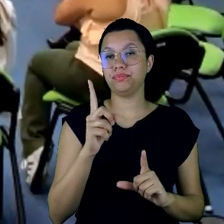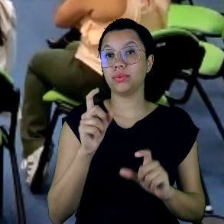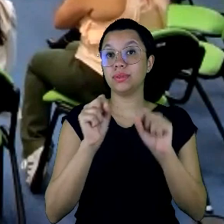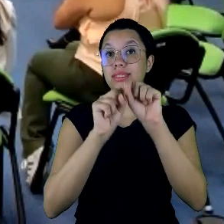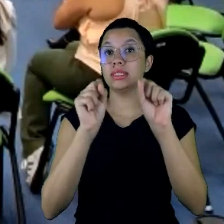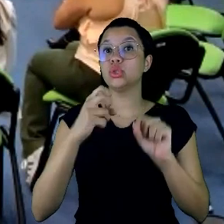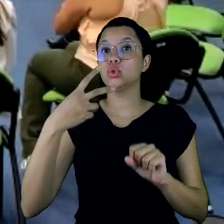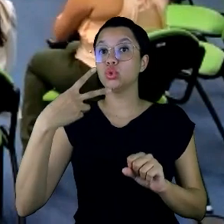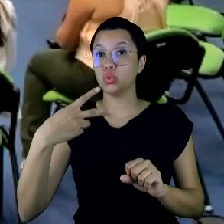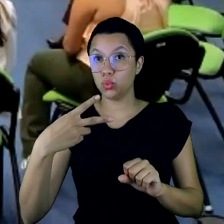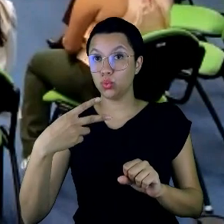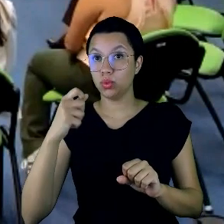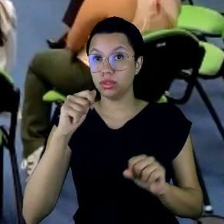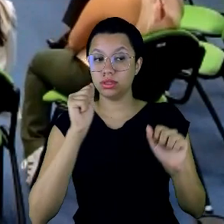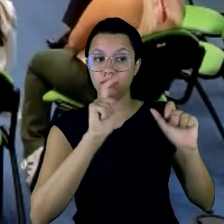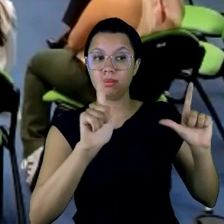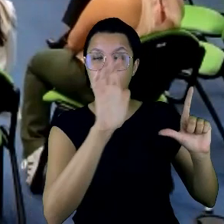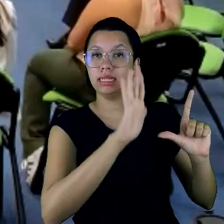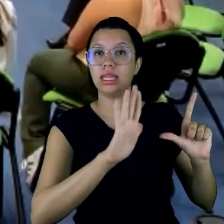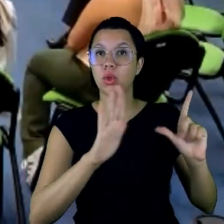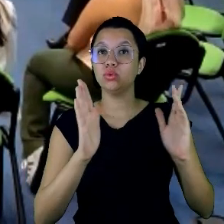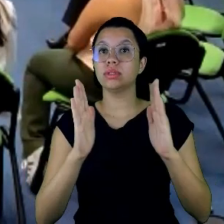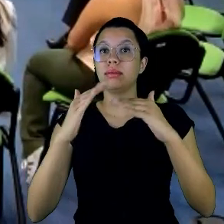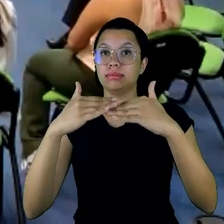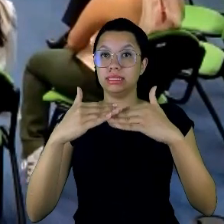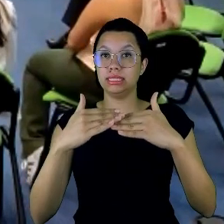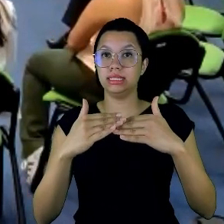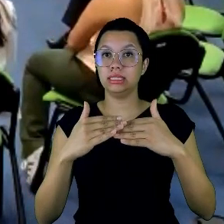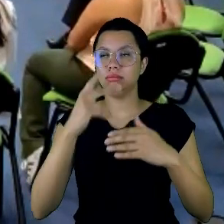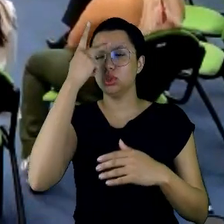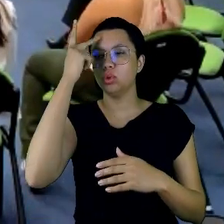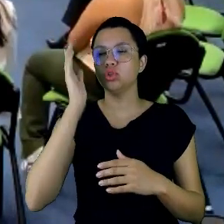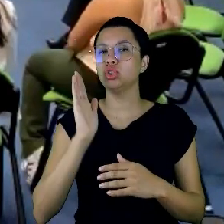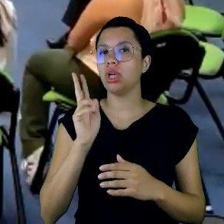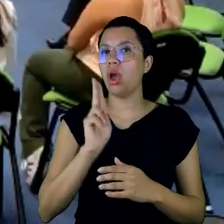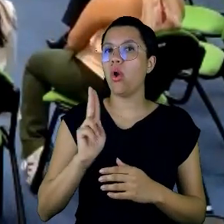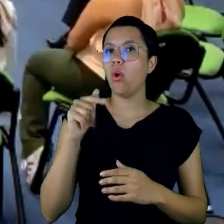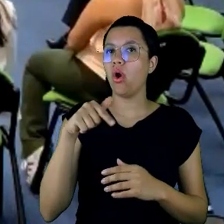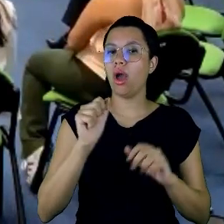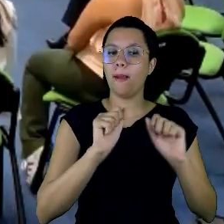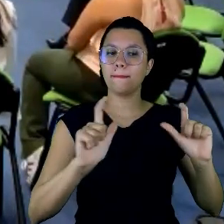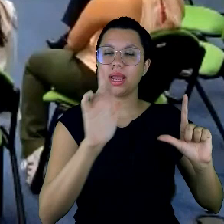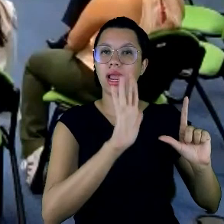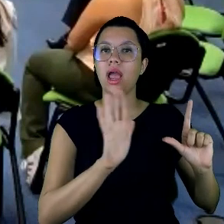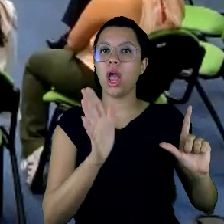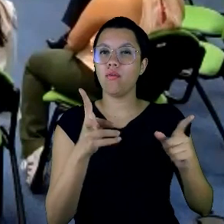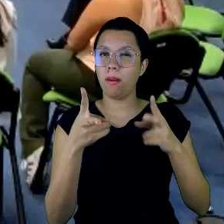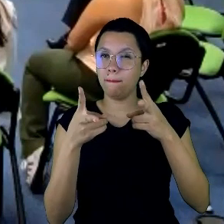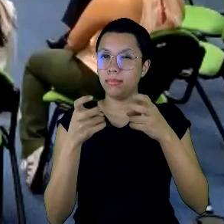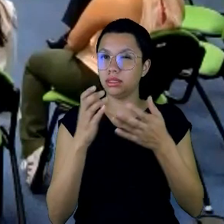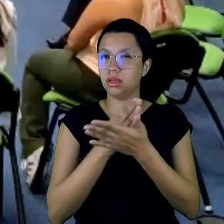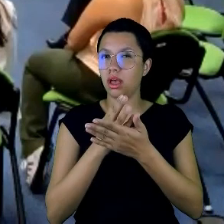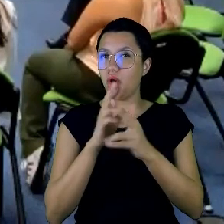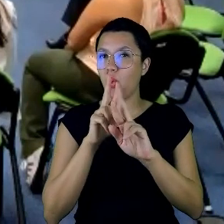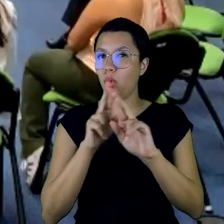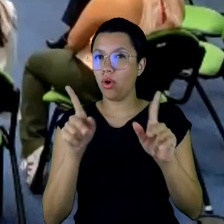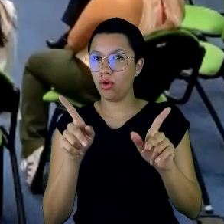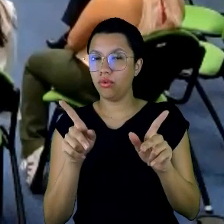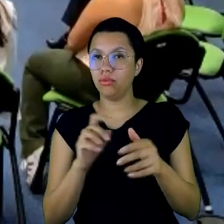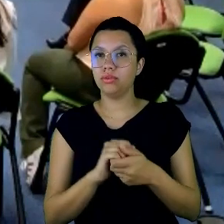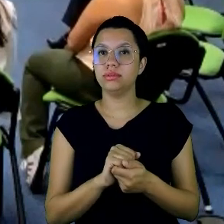versão 2 do painel. Painel dos gabinetes, né? O pessoal que já usa o painel vai perceber algumas